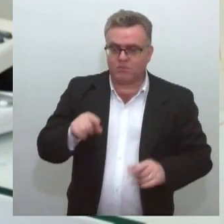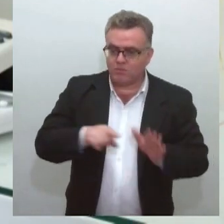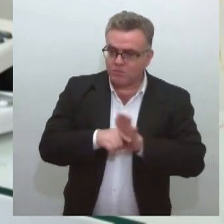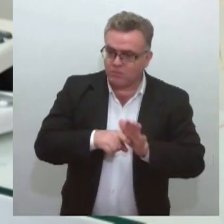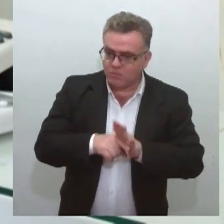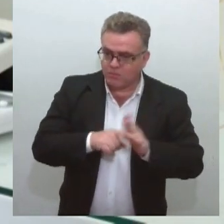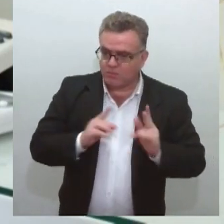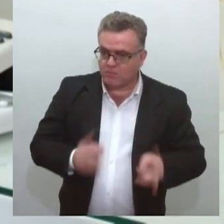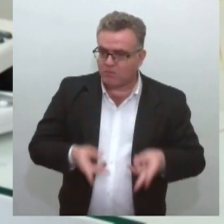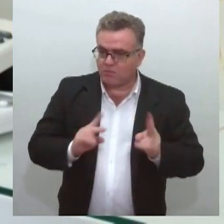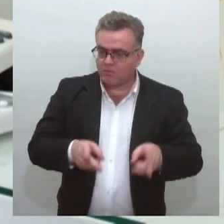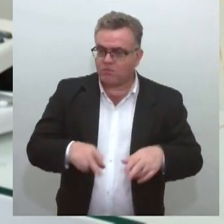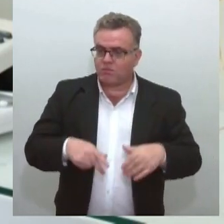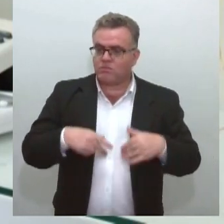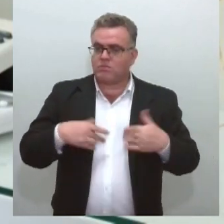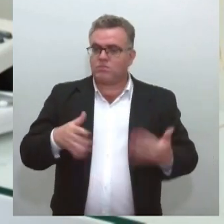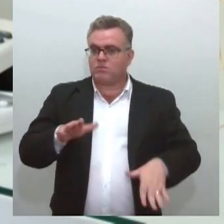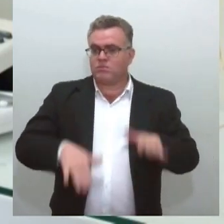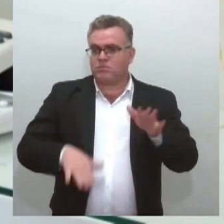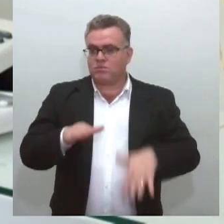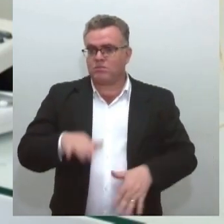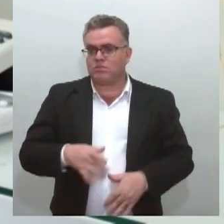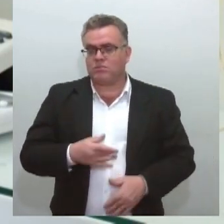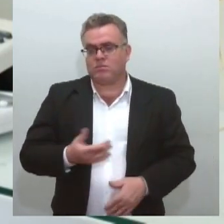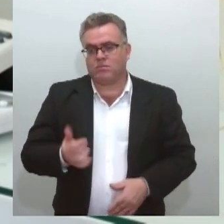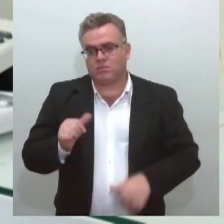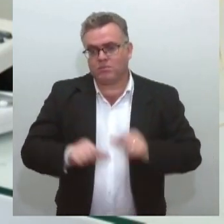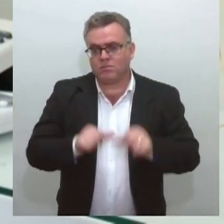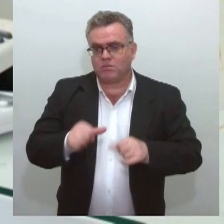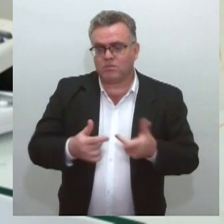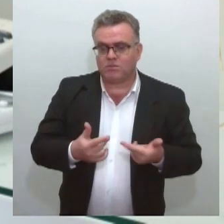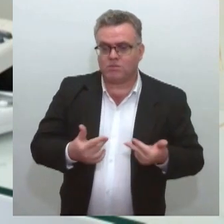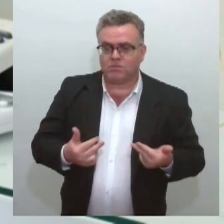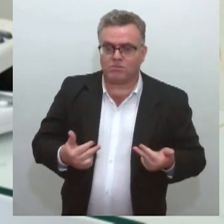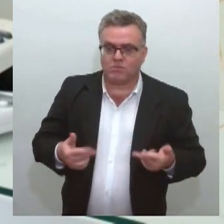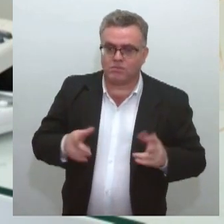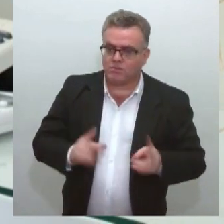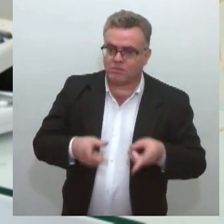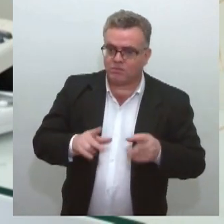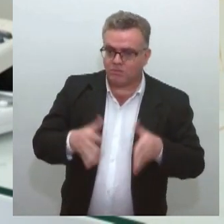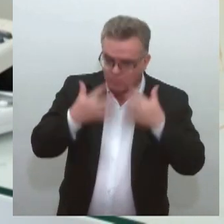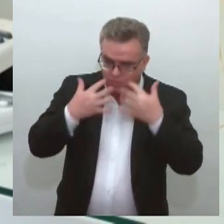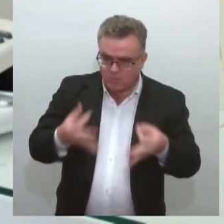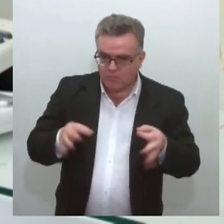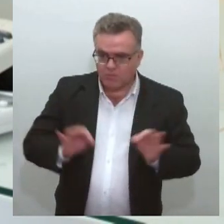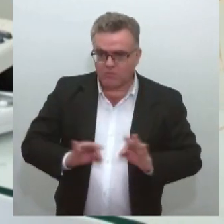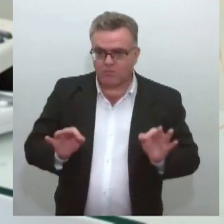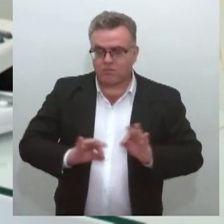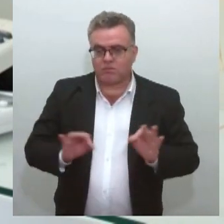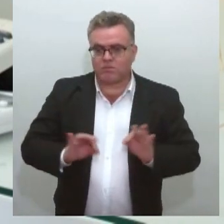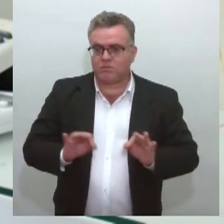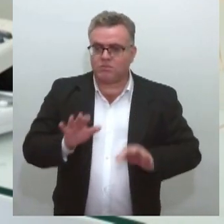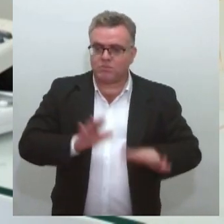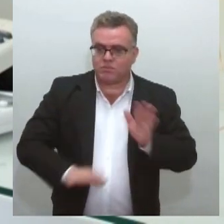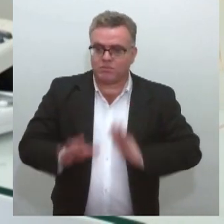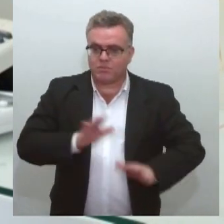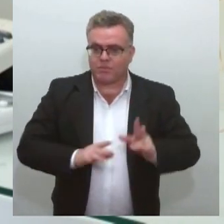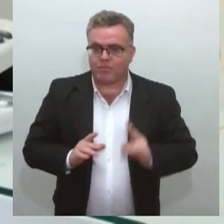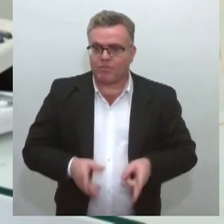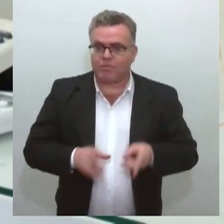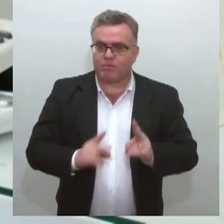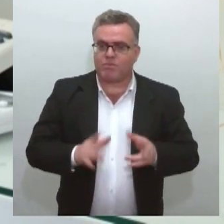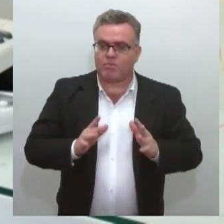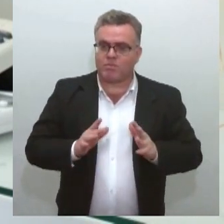creatinina. Às vezes vem pouco alterado e a pessoa não dá tanta importância, não fica alerta para fazer ele de forma